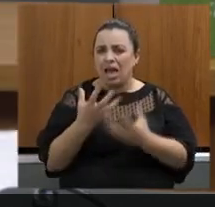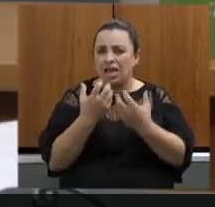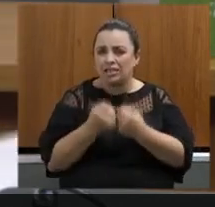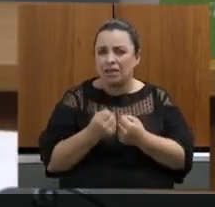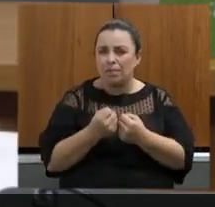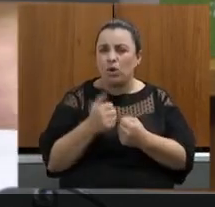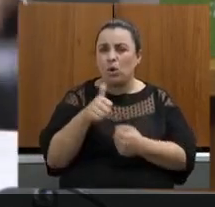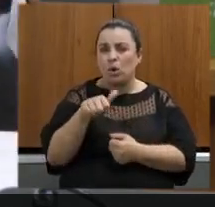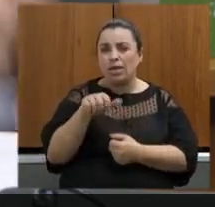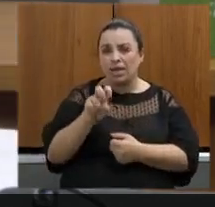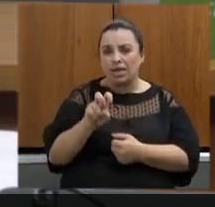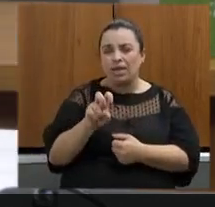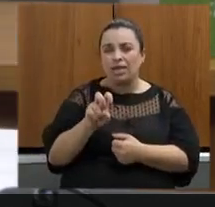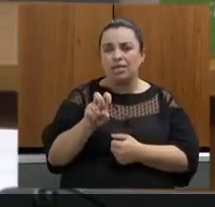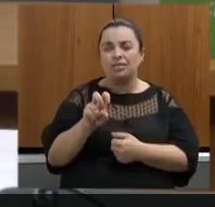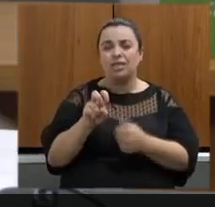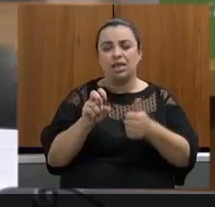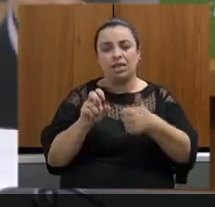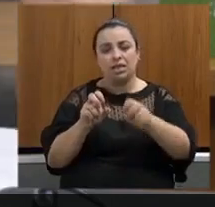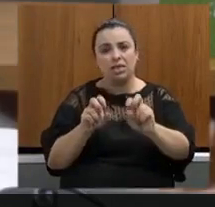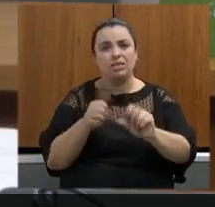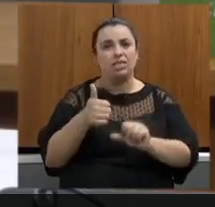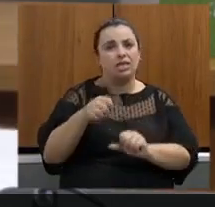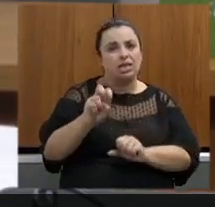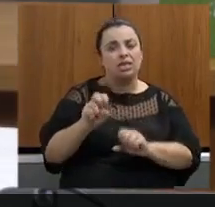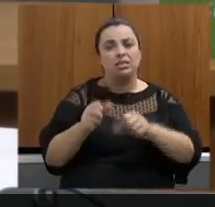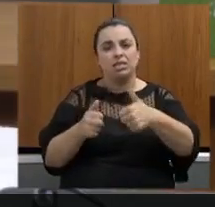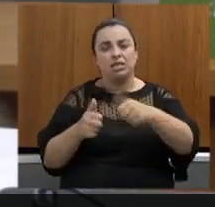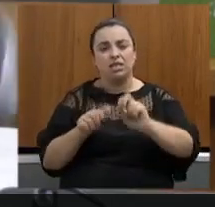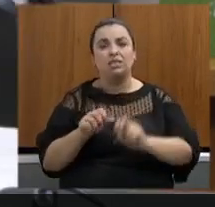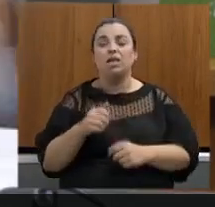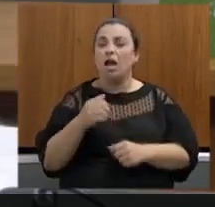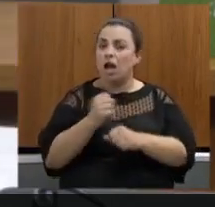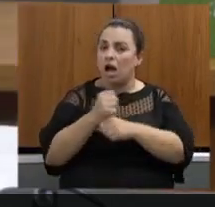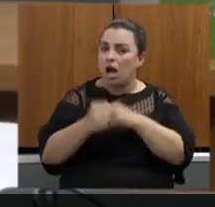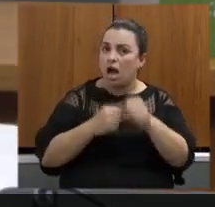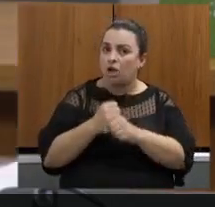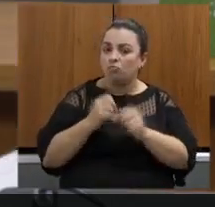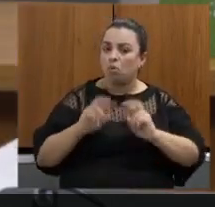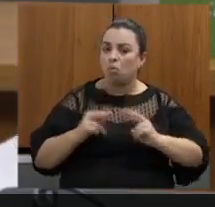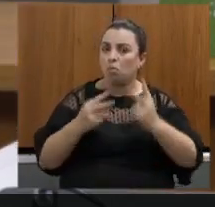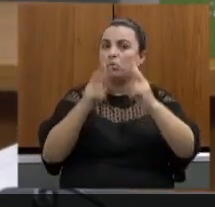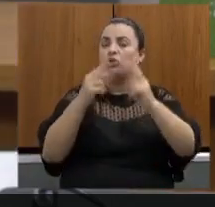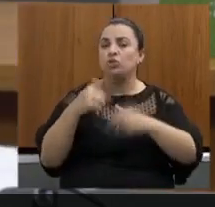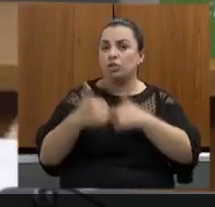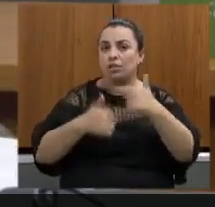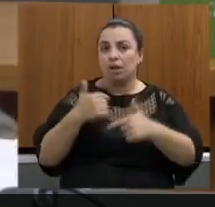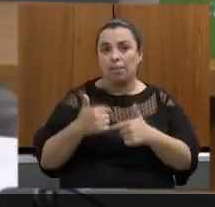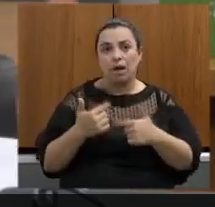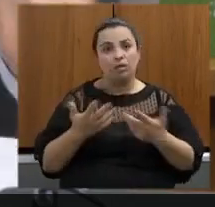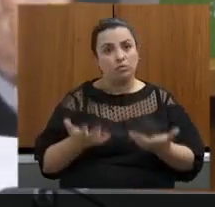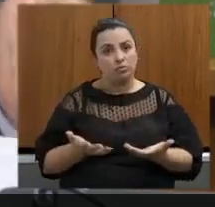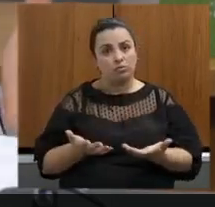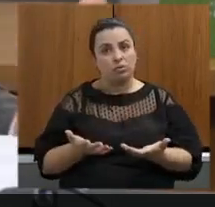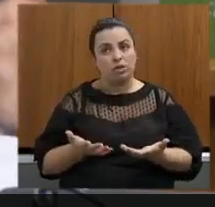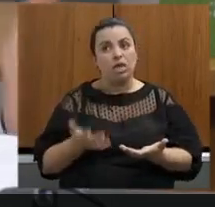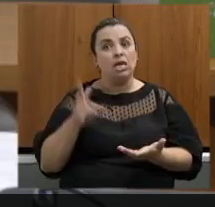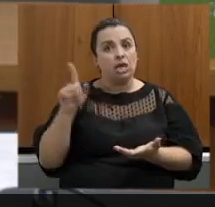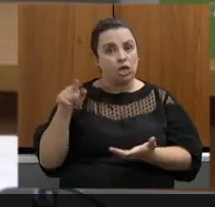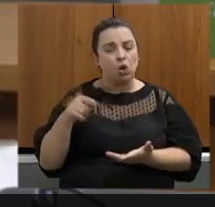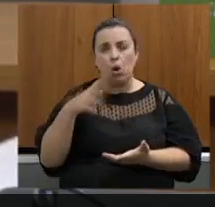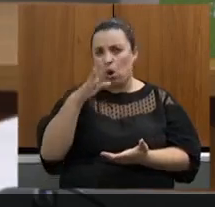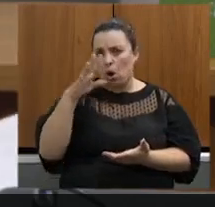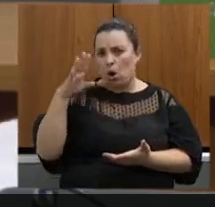adesão que Minas Gerais insistentemente que o governo Romeu Zema insiste em aderir dois as